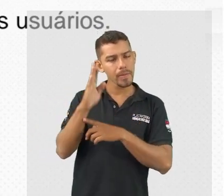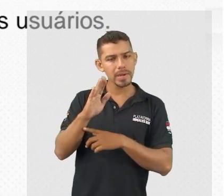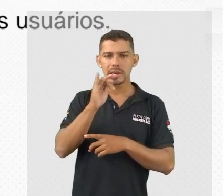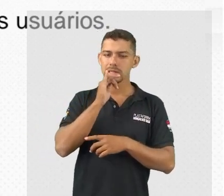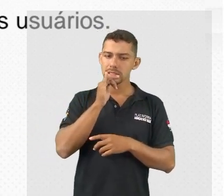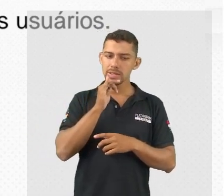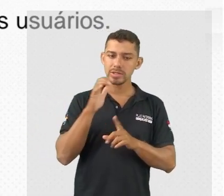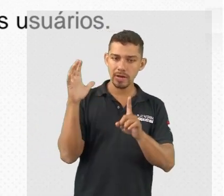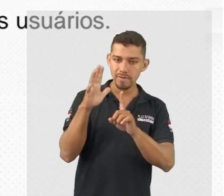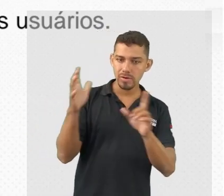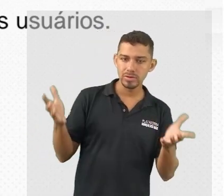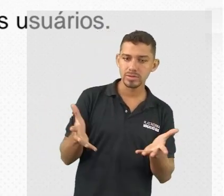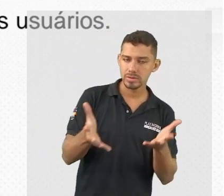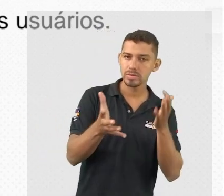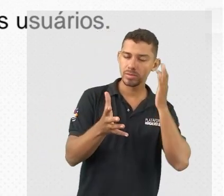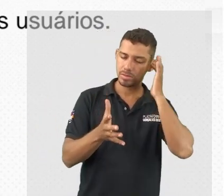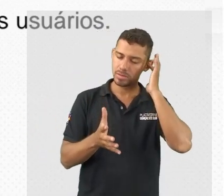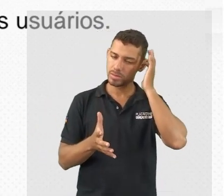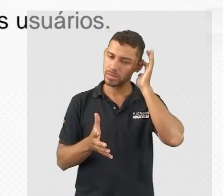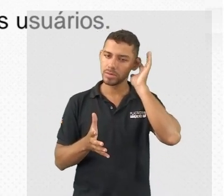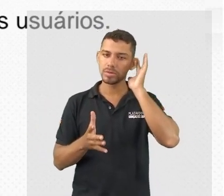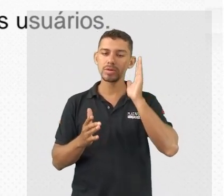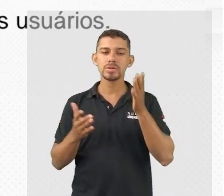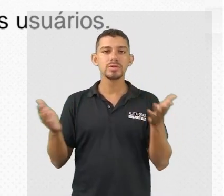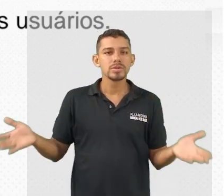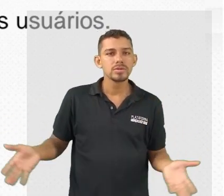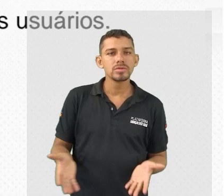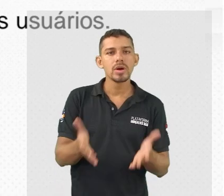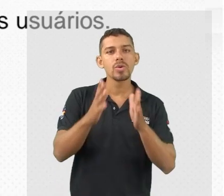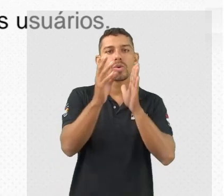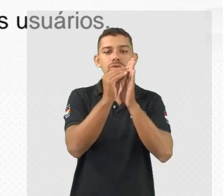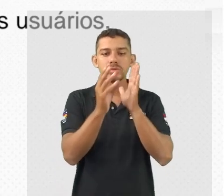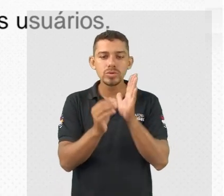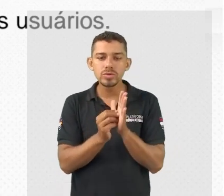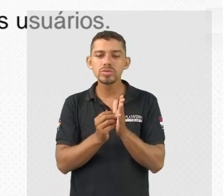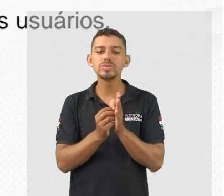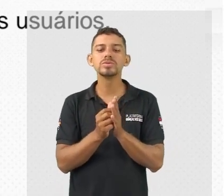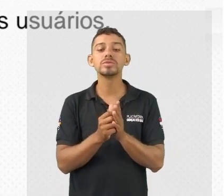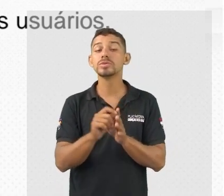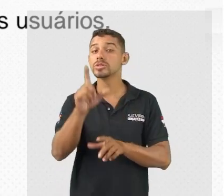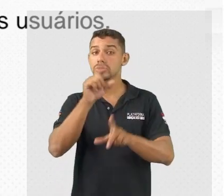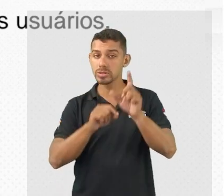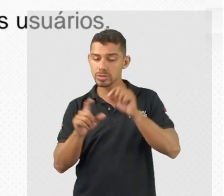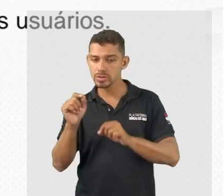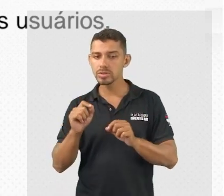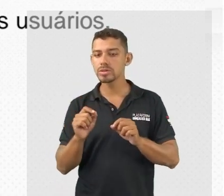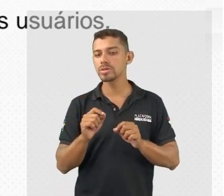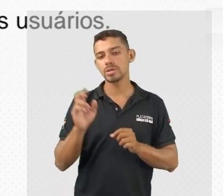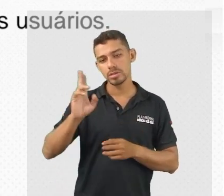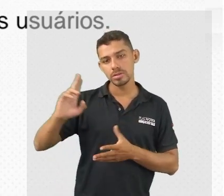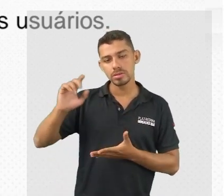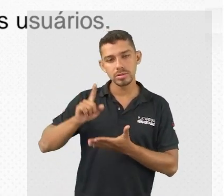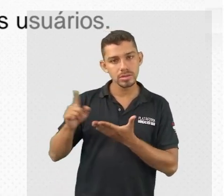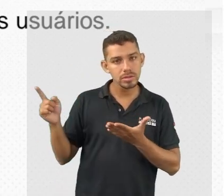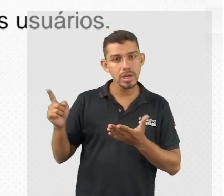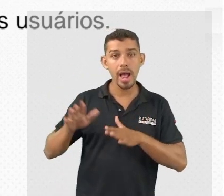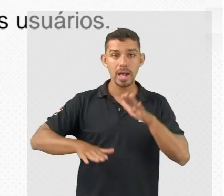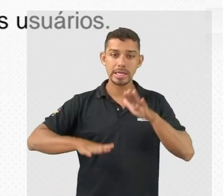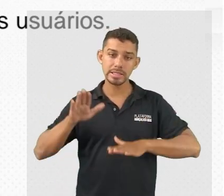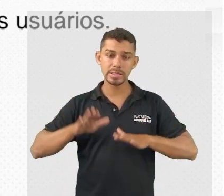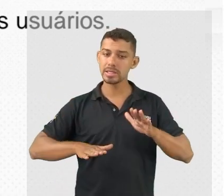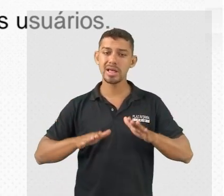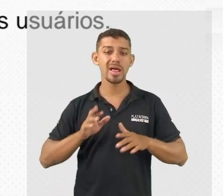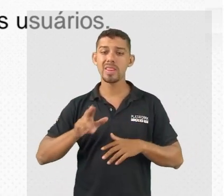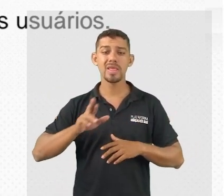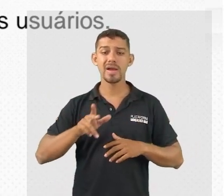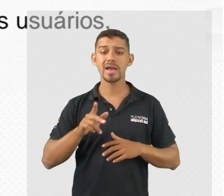de serem influenciadas por aquilo, tá? Direcionando conteúdo de acordo com as preferências dos usuários. E às vezes, nem é uma